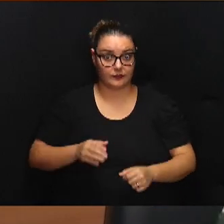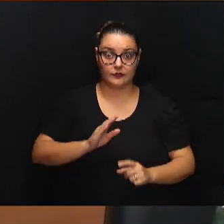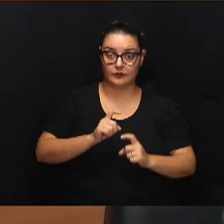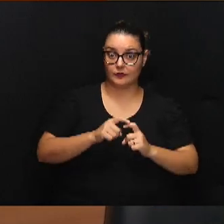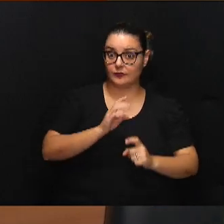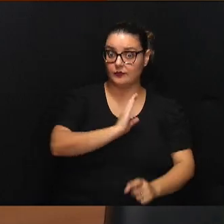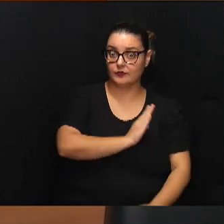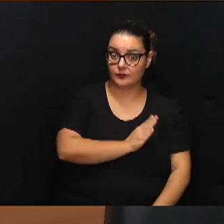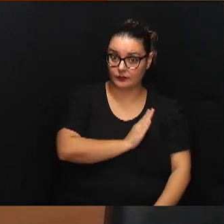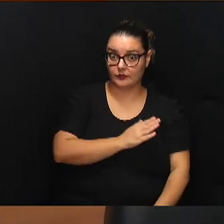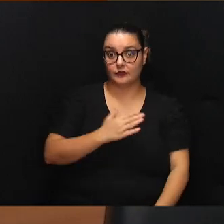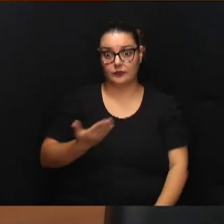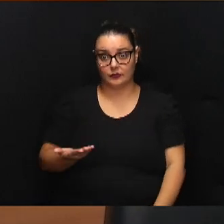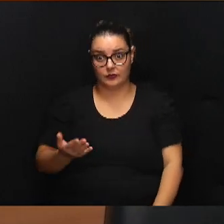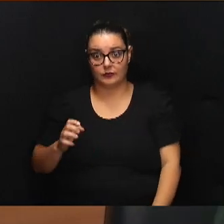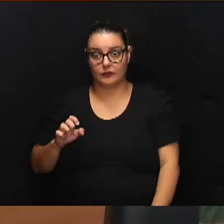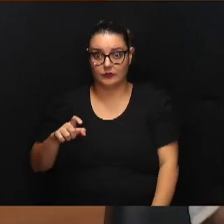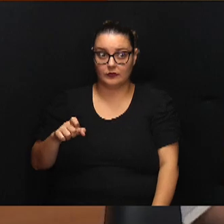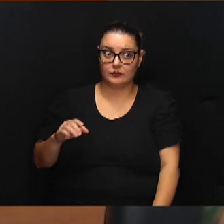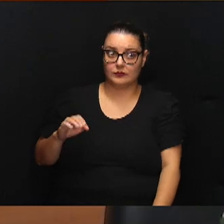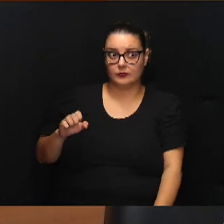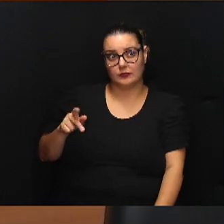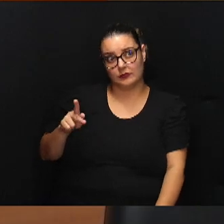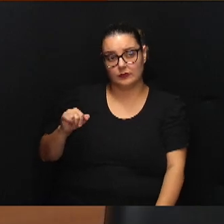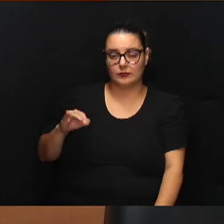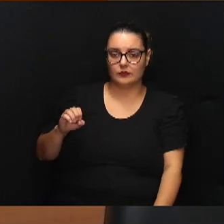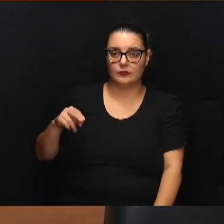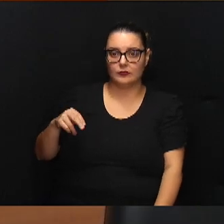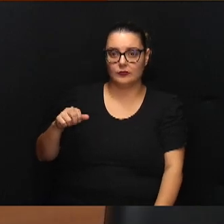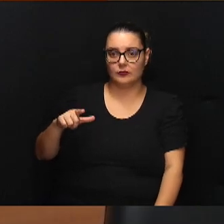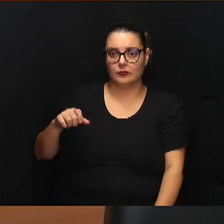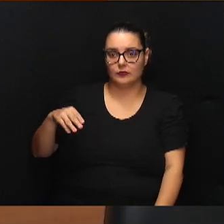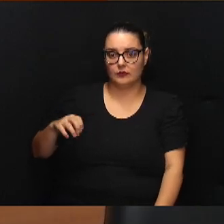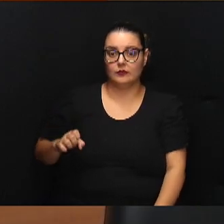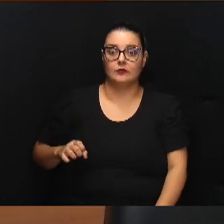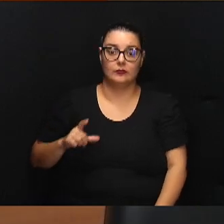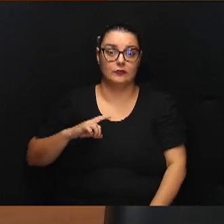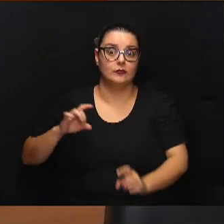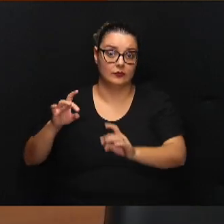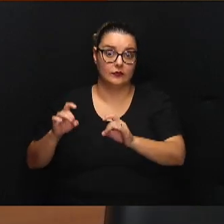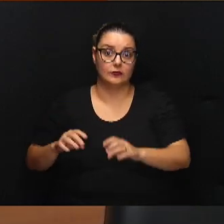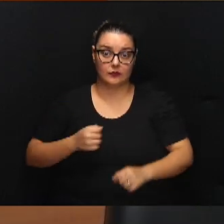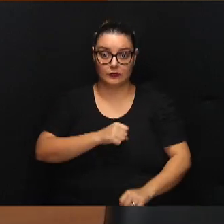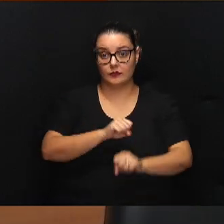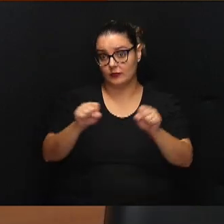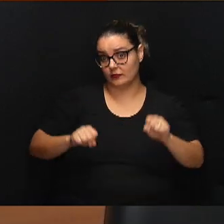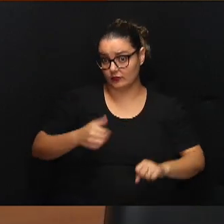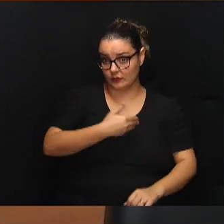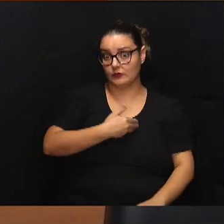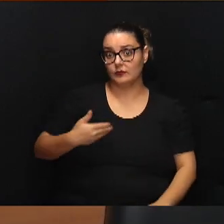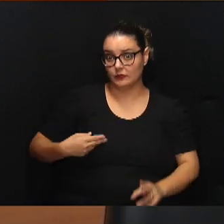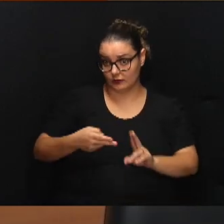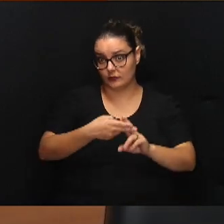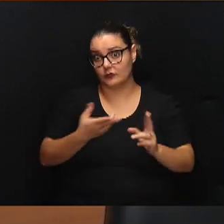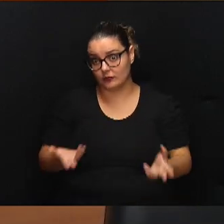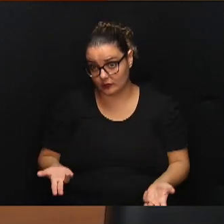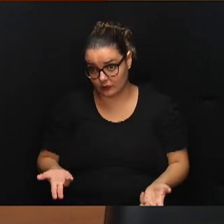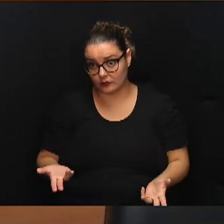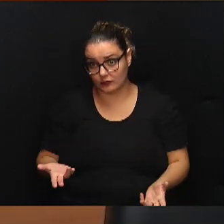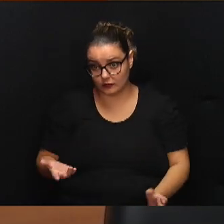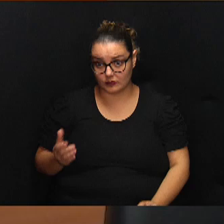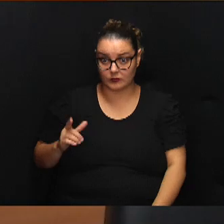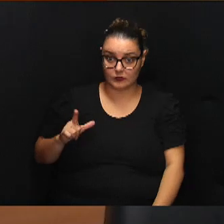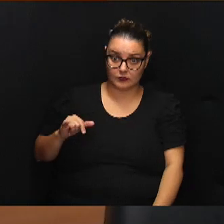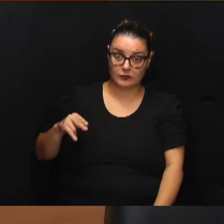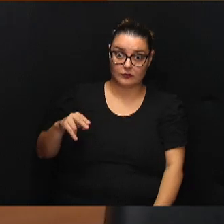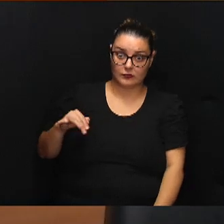cardiologista, né? Excepcionalmente, difícil o paciente ter acesso a um especialista no sistema público, né? Mas um clínico geral pode cuidar